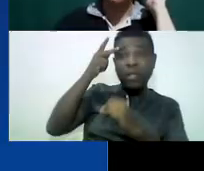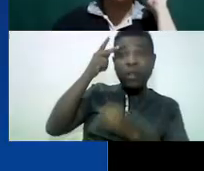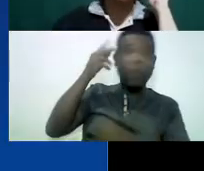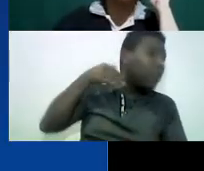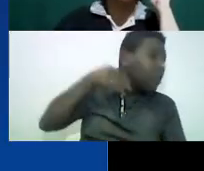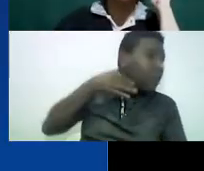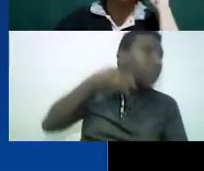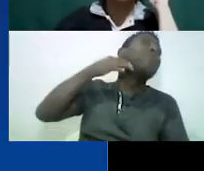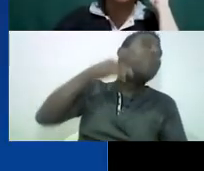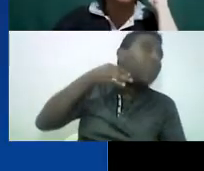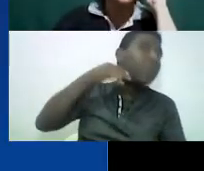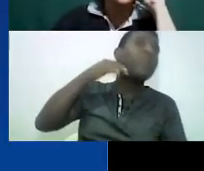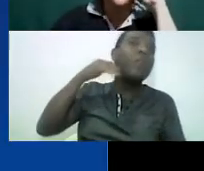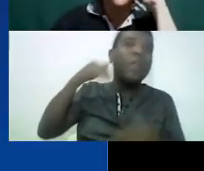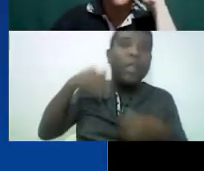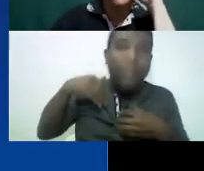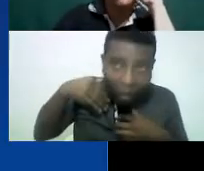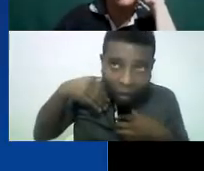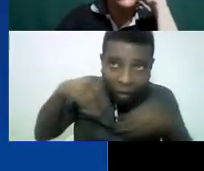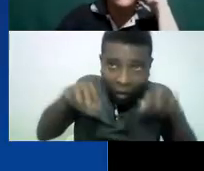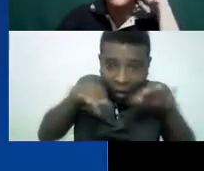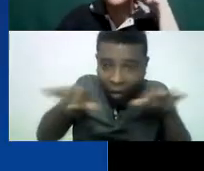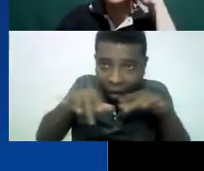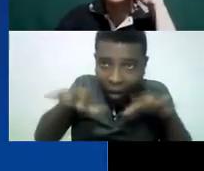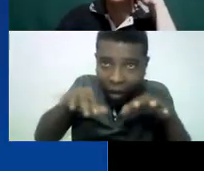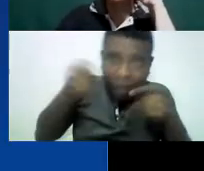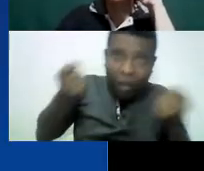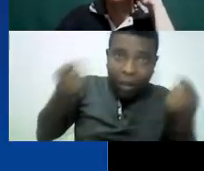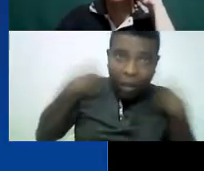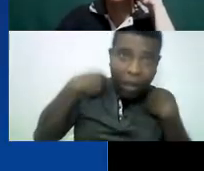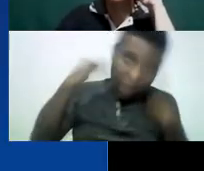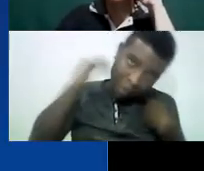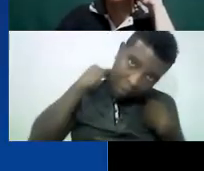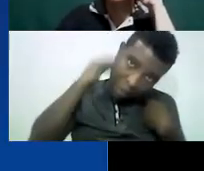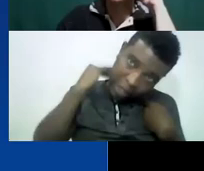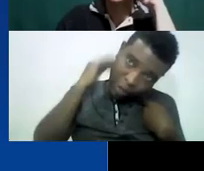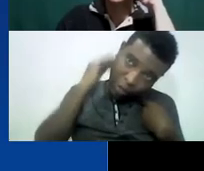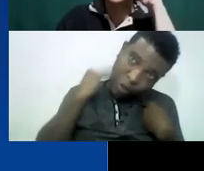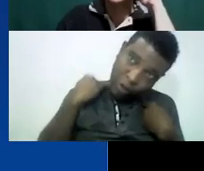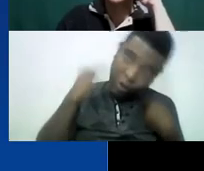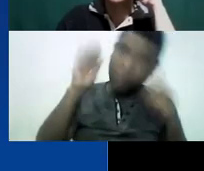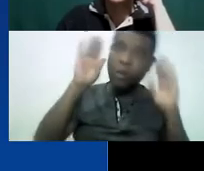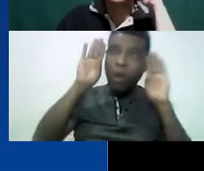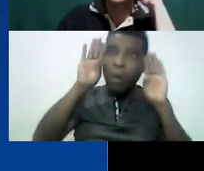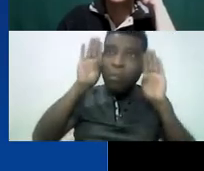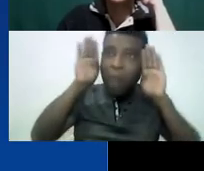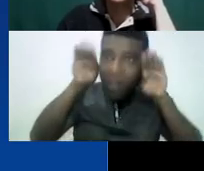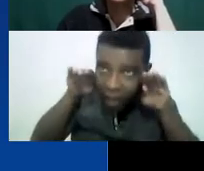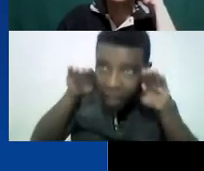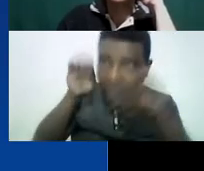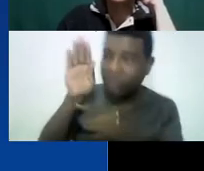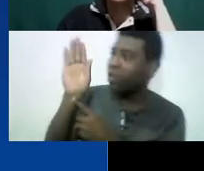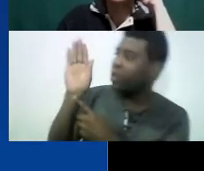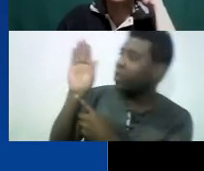equilíbrio. Isso gera uma tendência do pescoço a ser deslocado para frente. Consequentemente, estira o elevador da